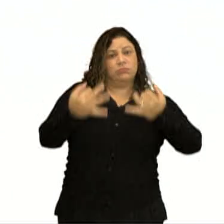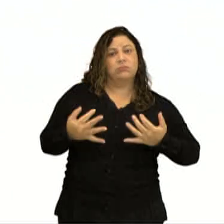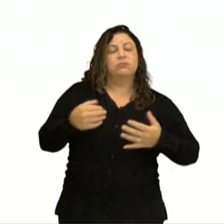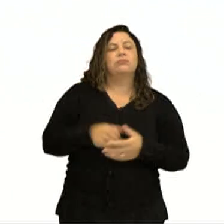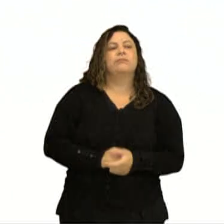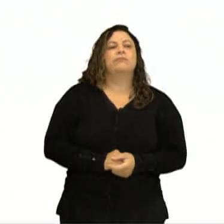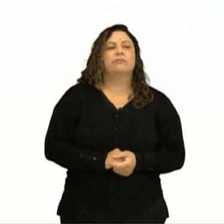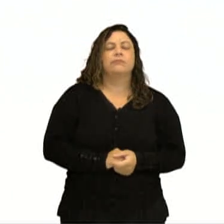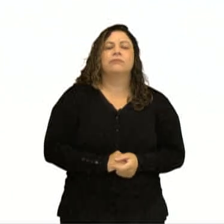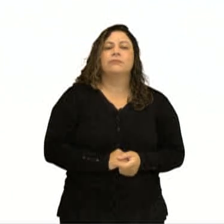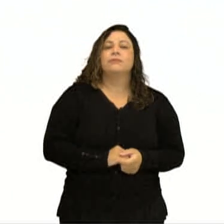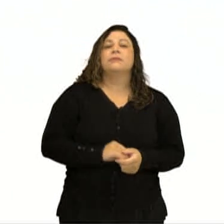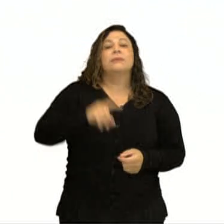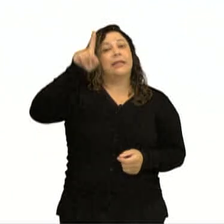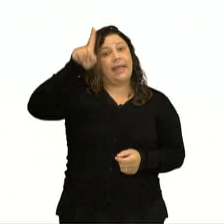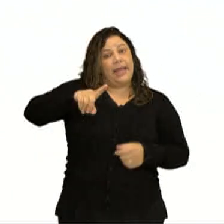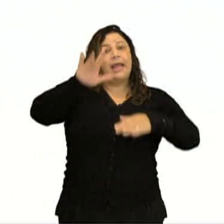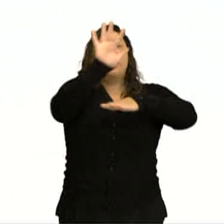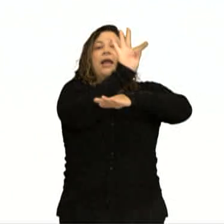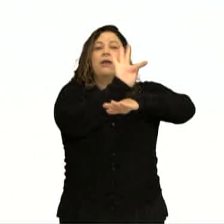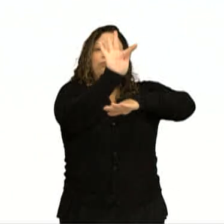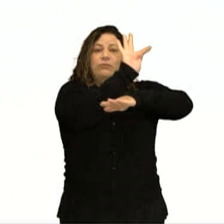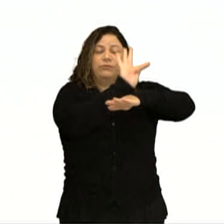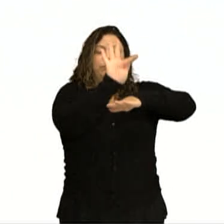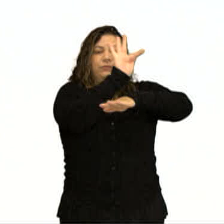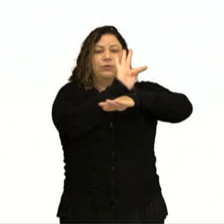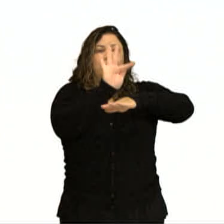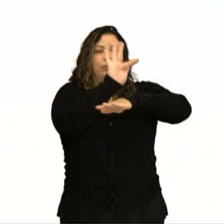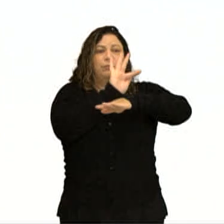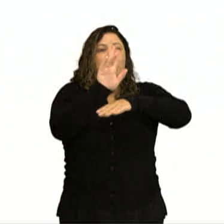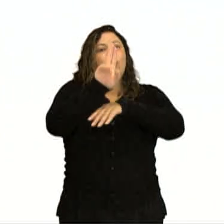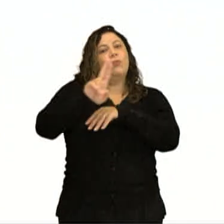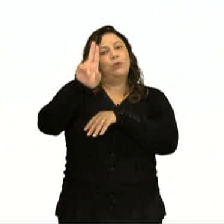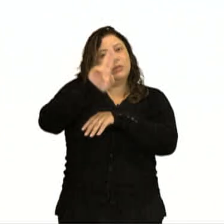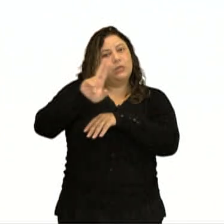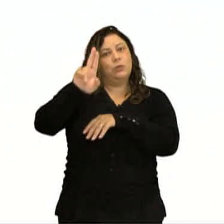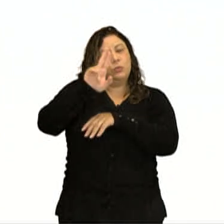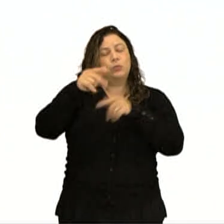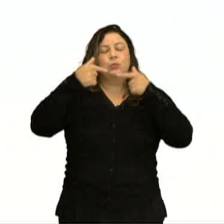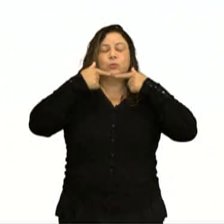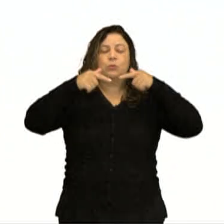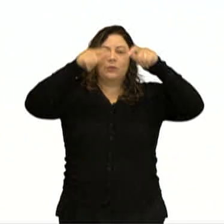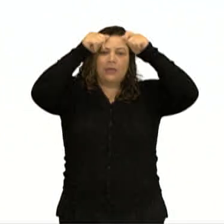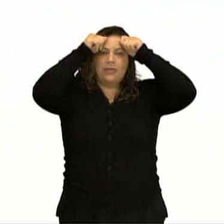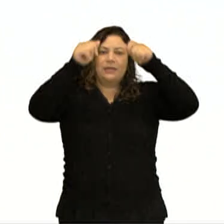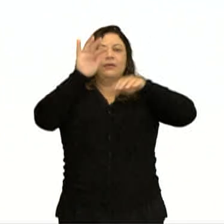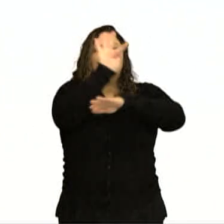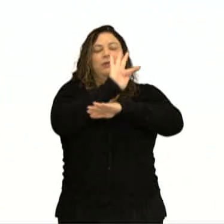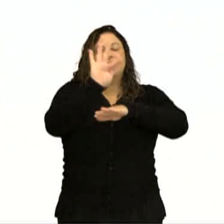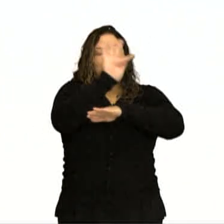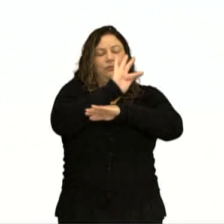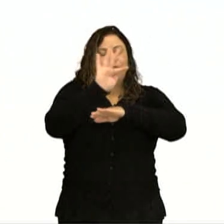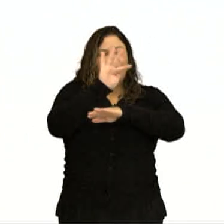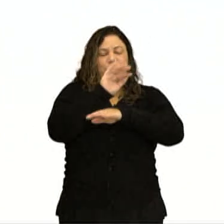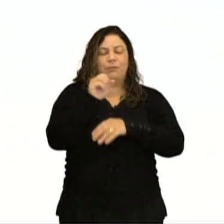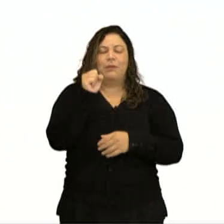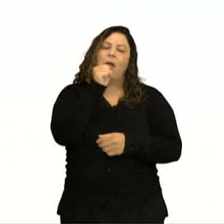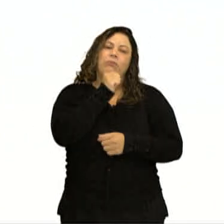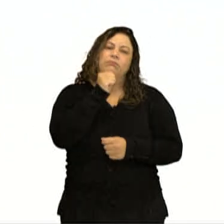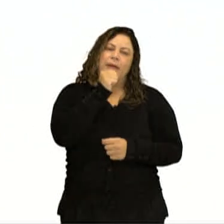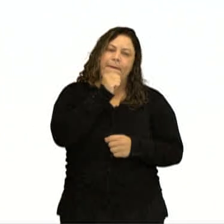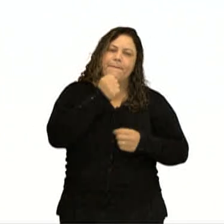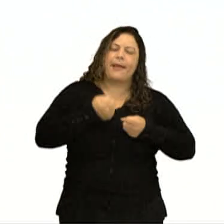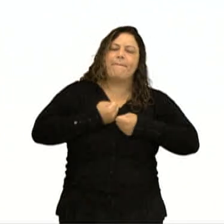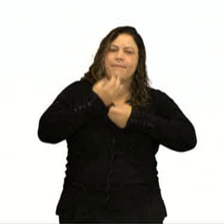linguagem utilizada pelo deputado é formal. Então, ele usou a linguagem formal em sua oratória. Por quê? Porque